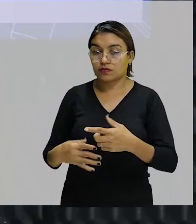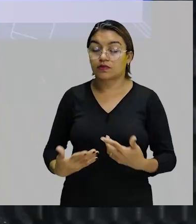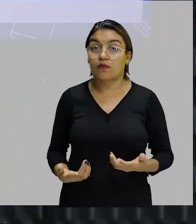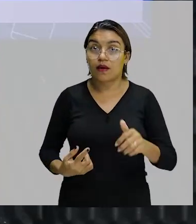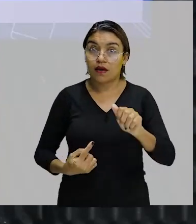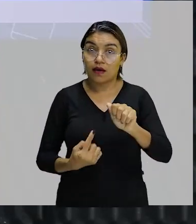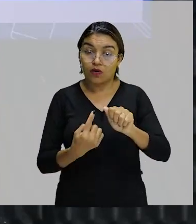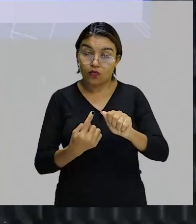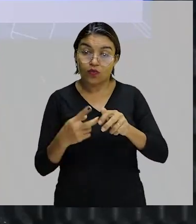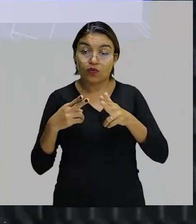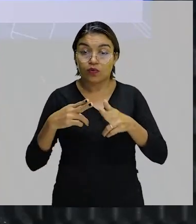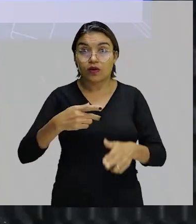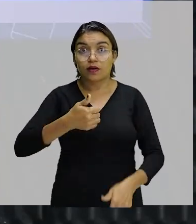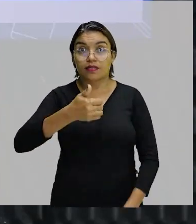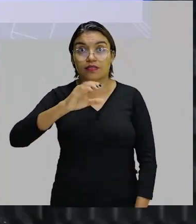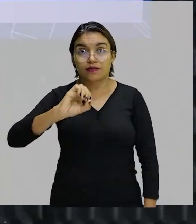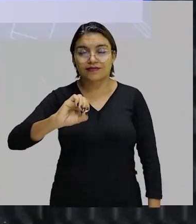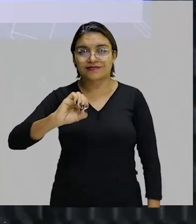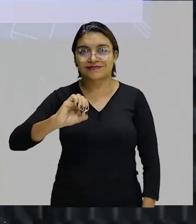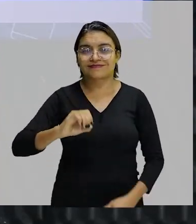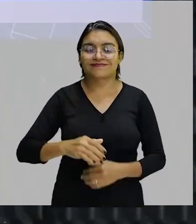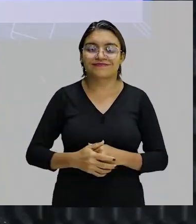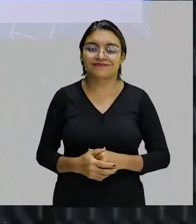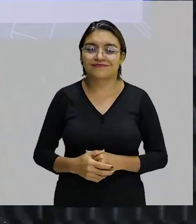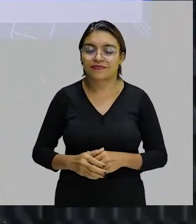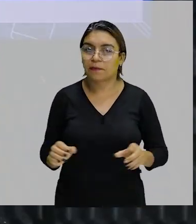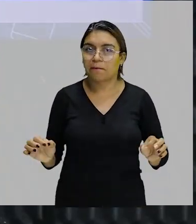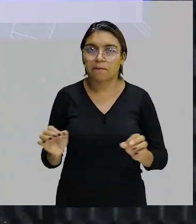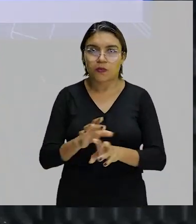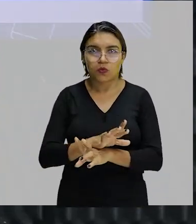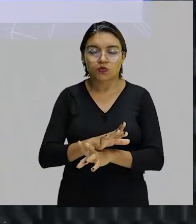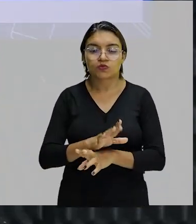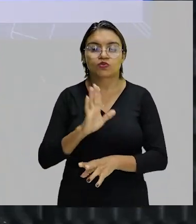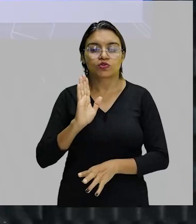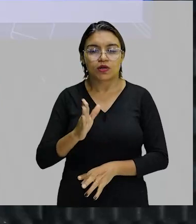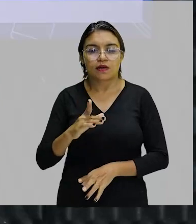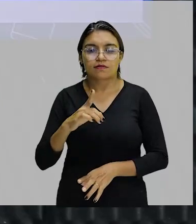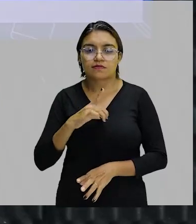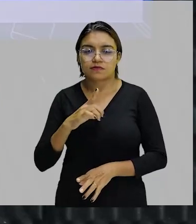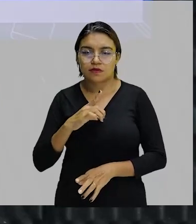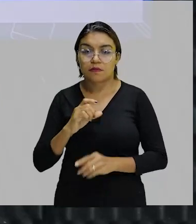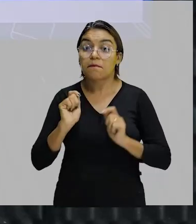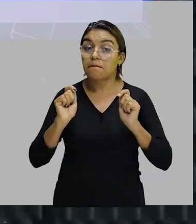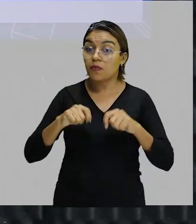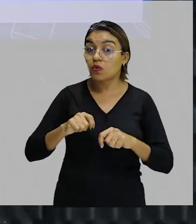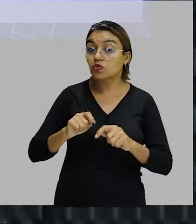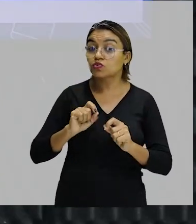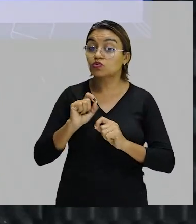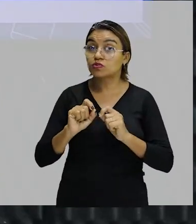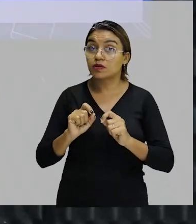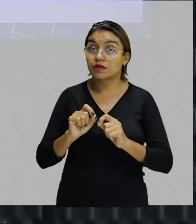eu tenho A1 igual a 10. Pronto. Agora sim, eu já posso fazer